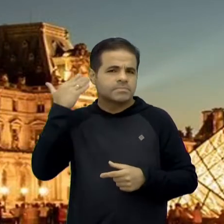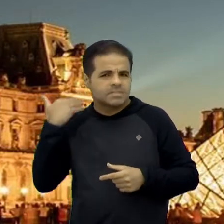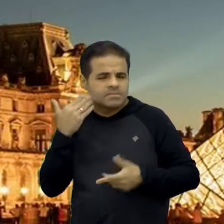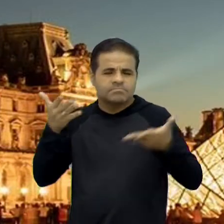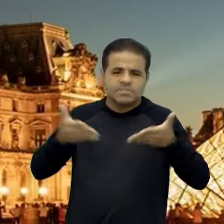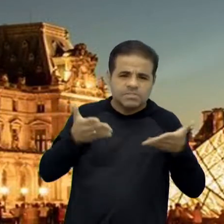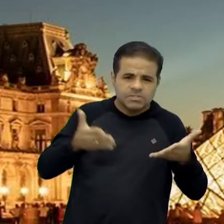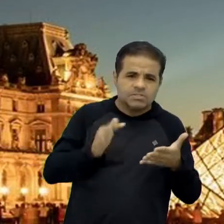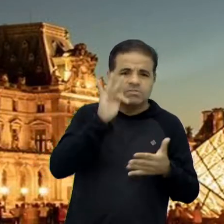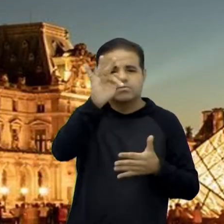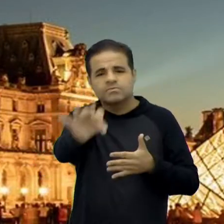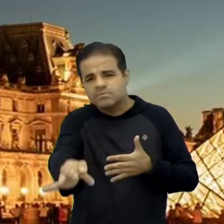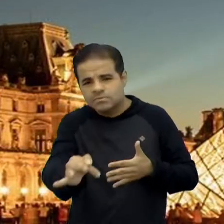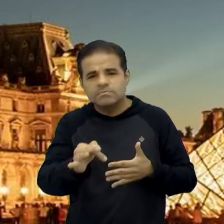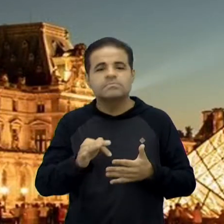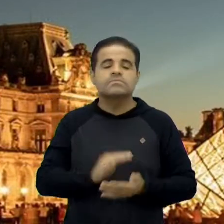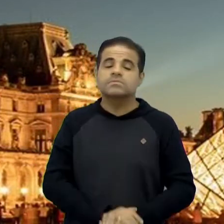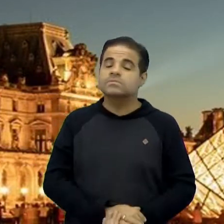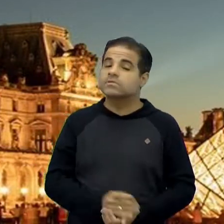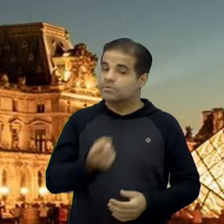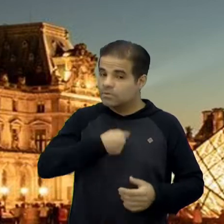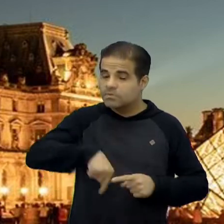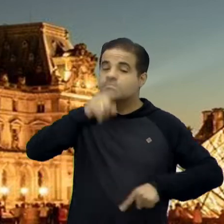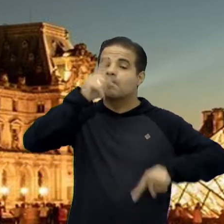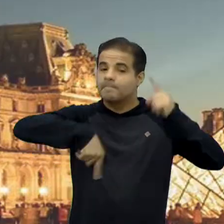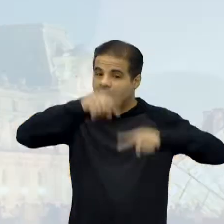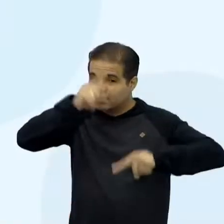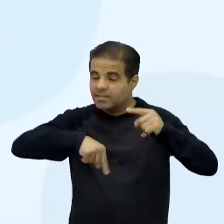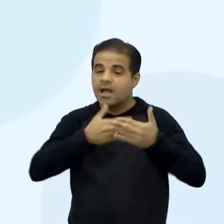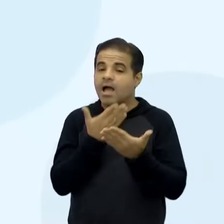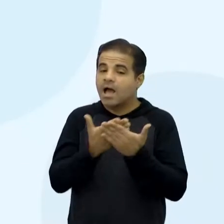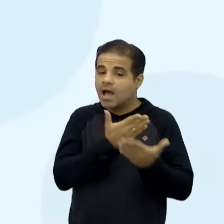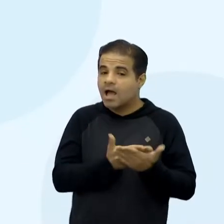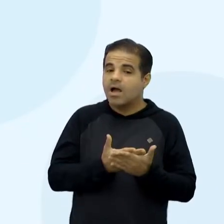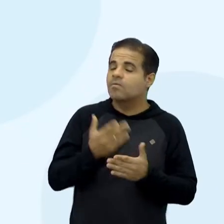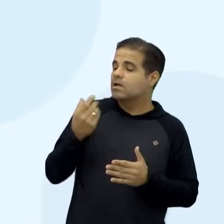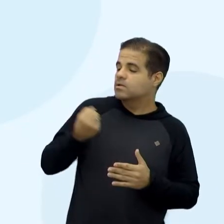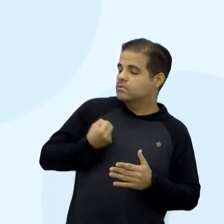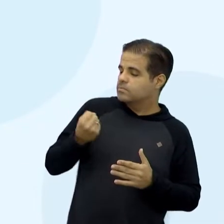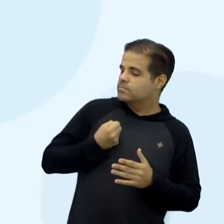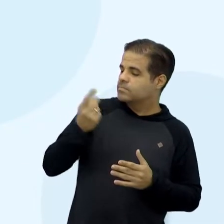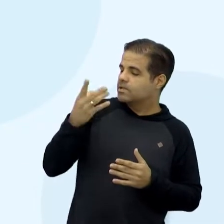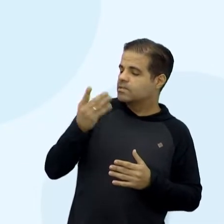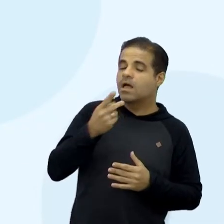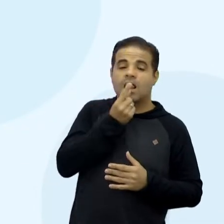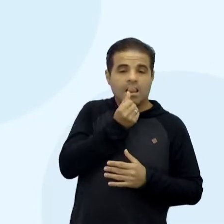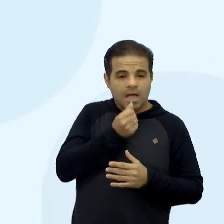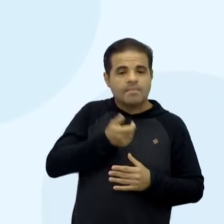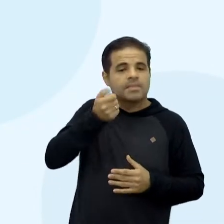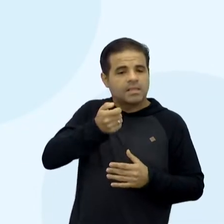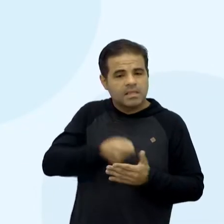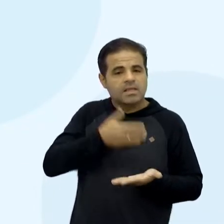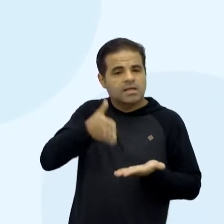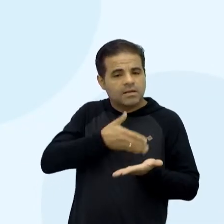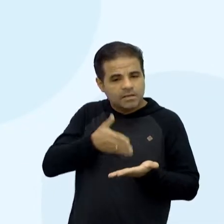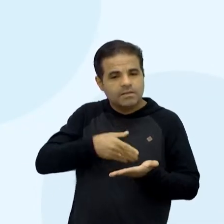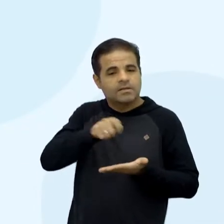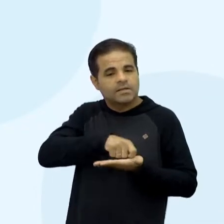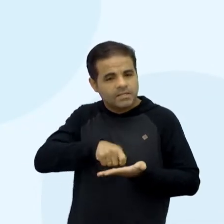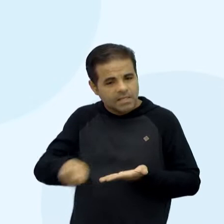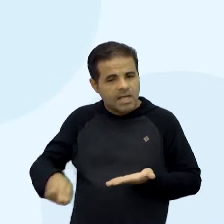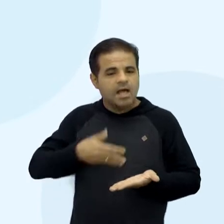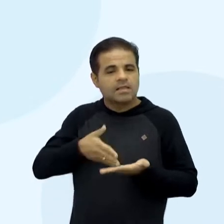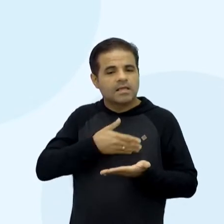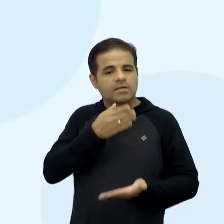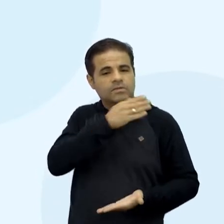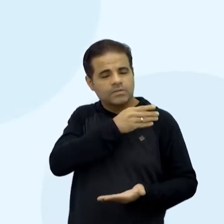de presente, de futuro. E os nossos materiais para aula 14, lápis e caneta, diário de bordo,